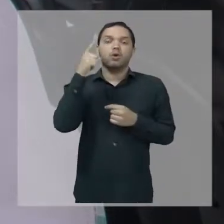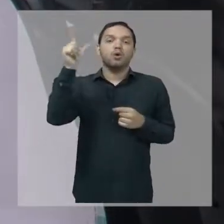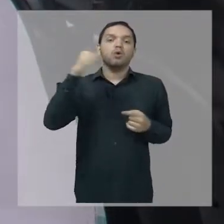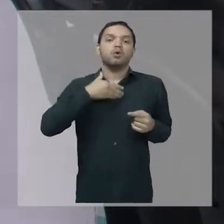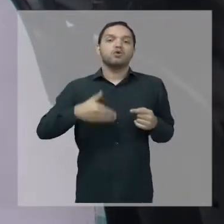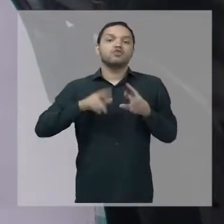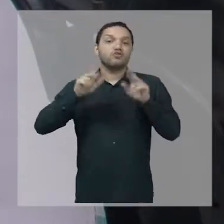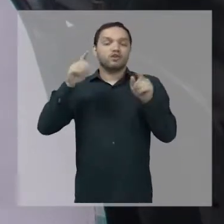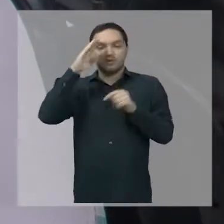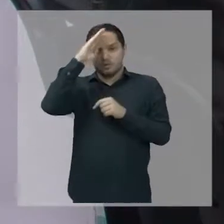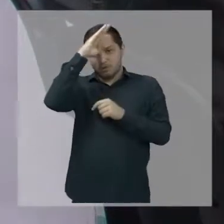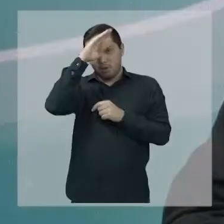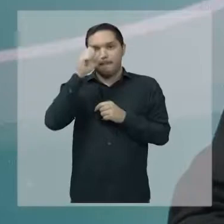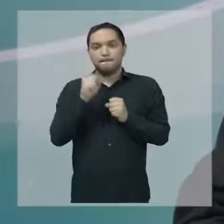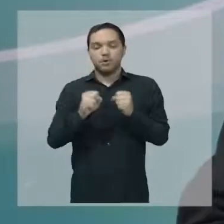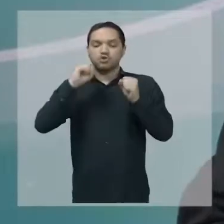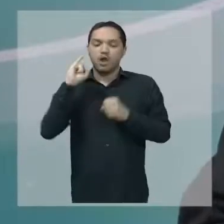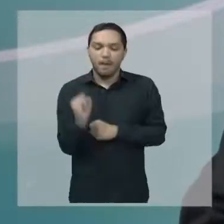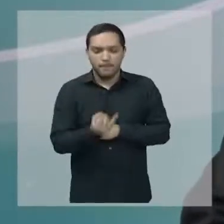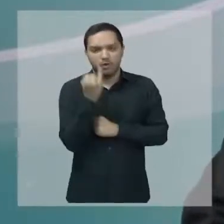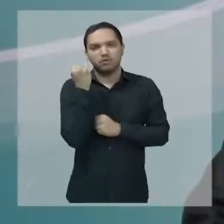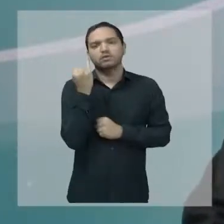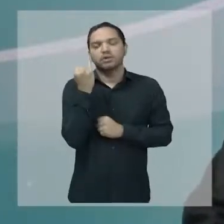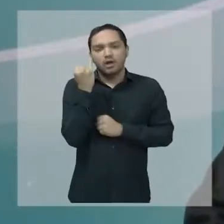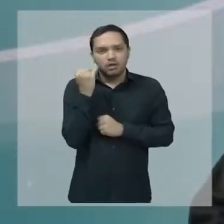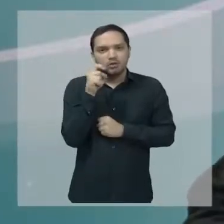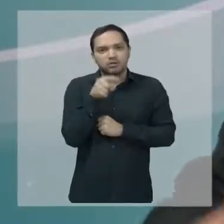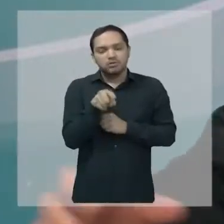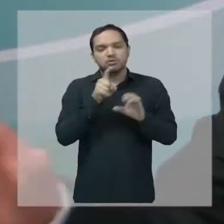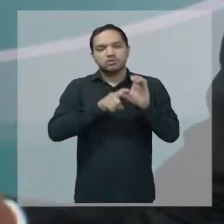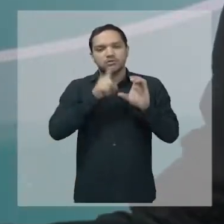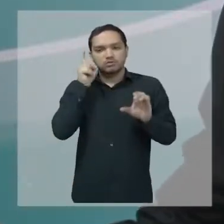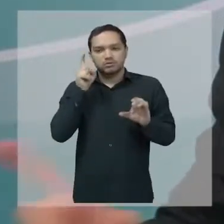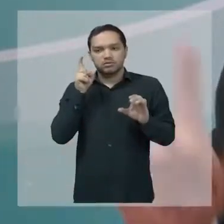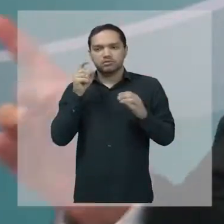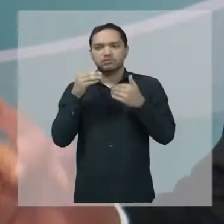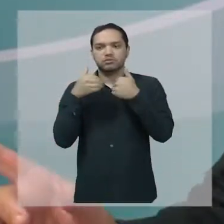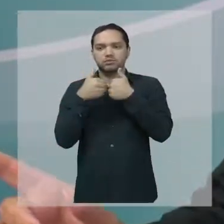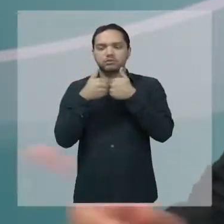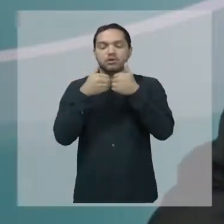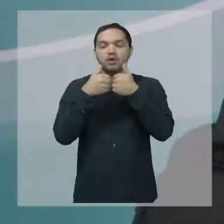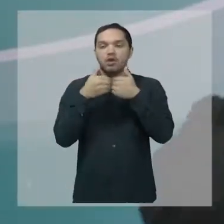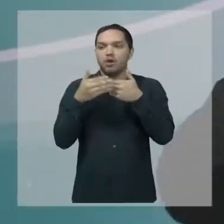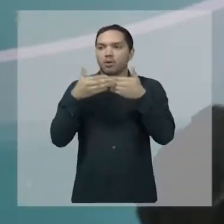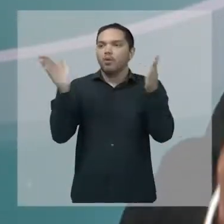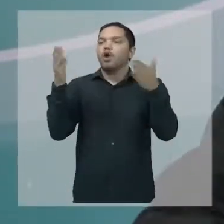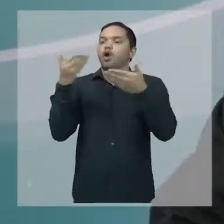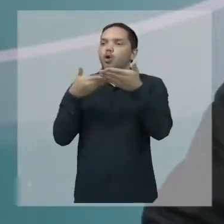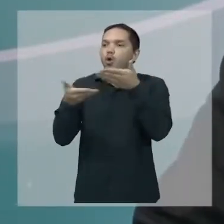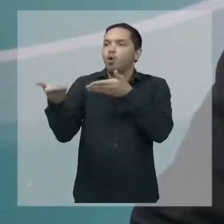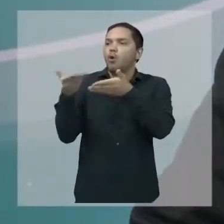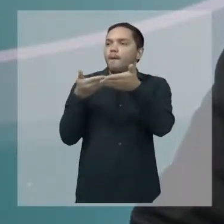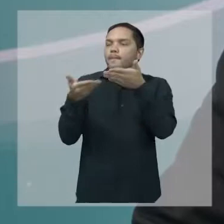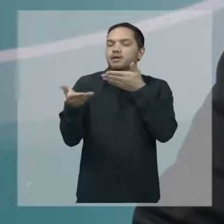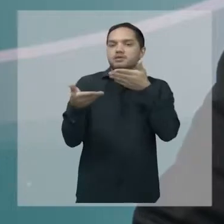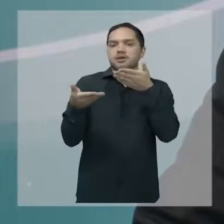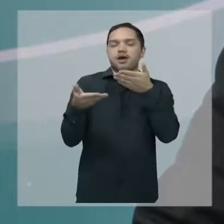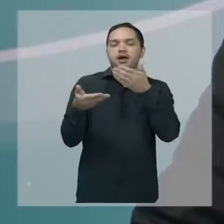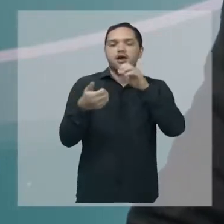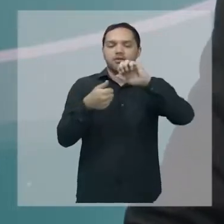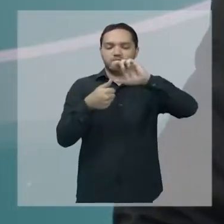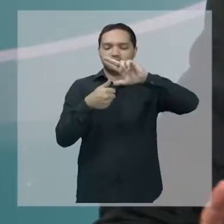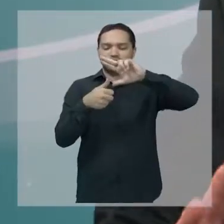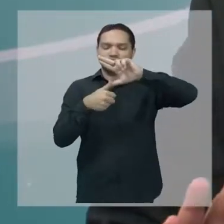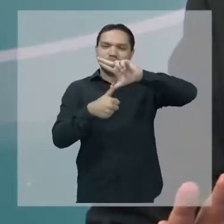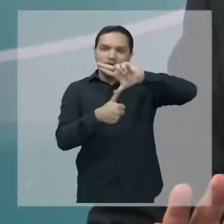outro governante que não Bolsonaro, pode usar essa autonomia política. Expandir a economia para países da América Latina,